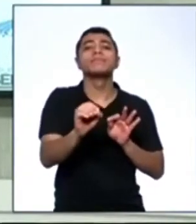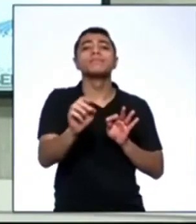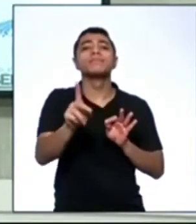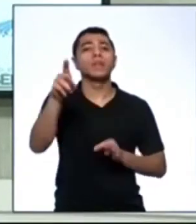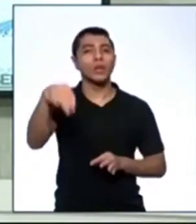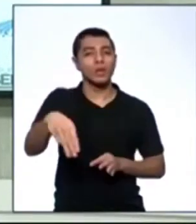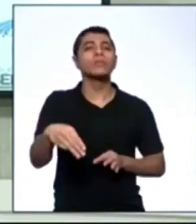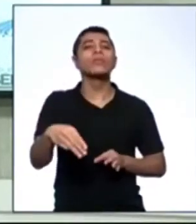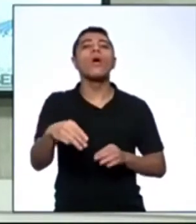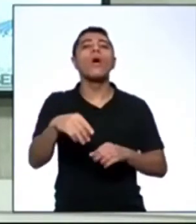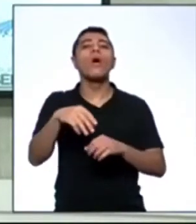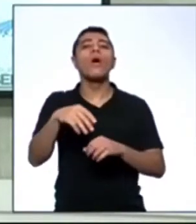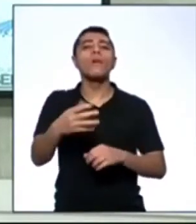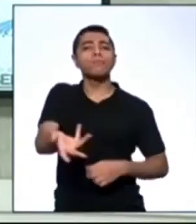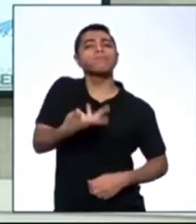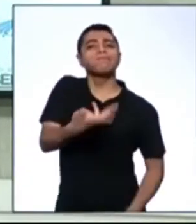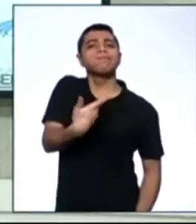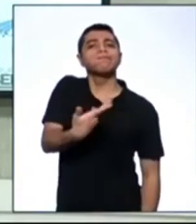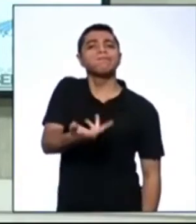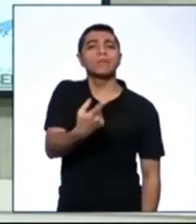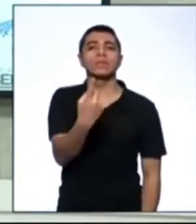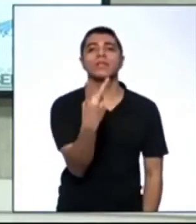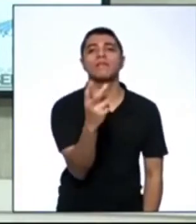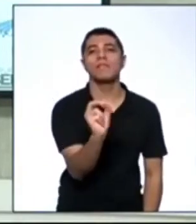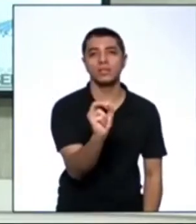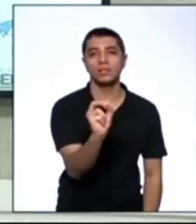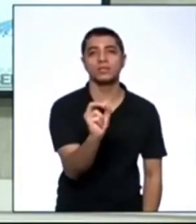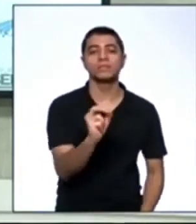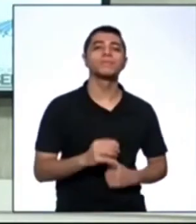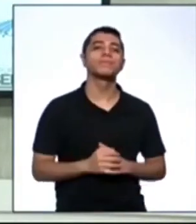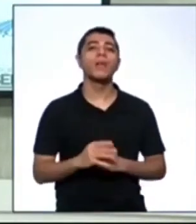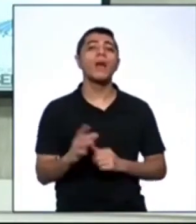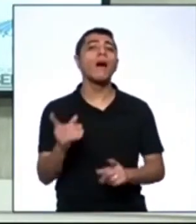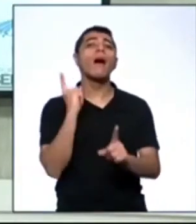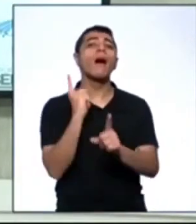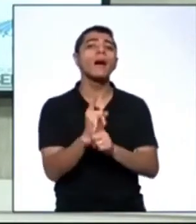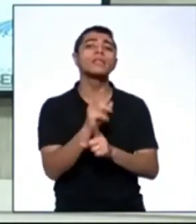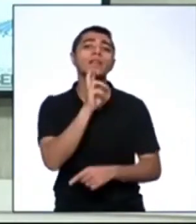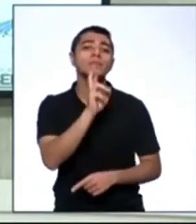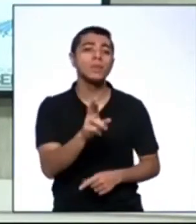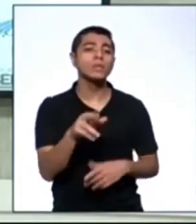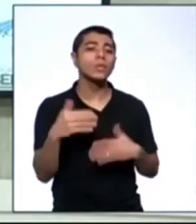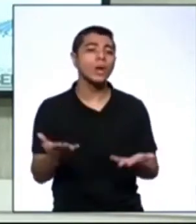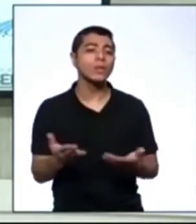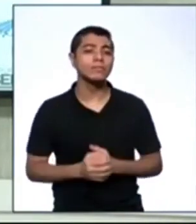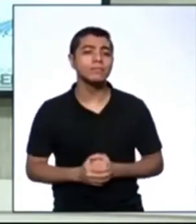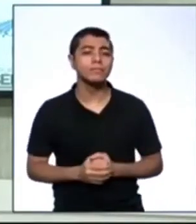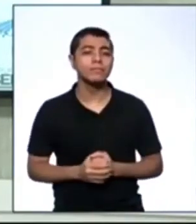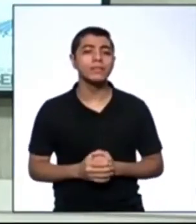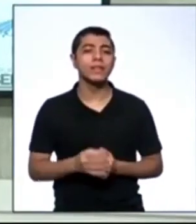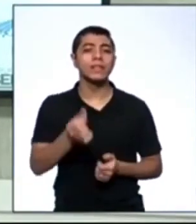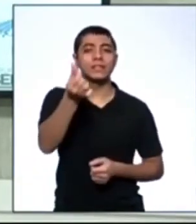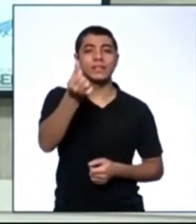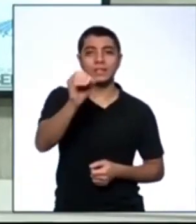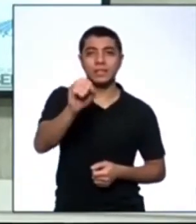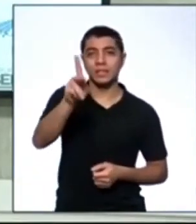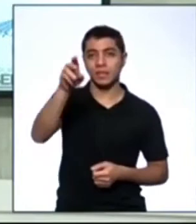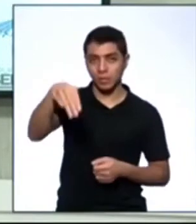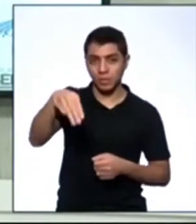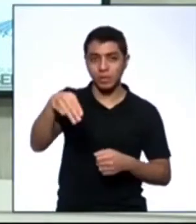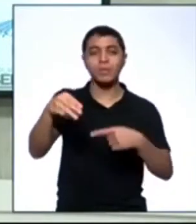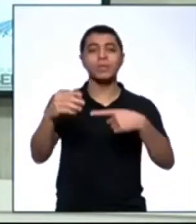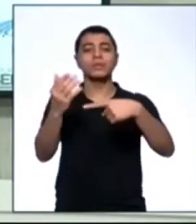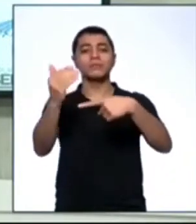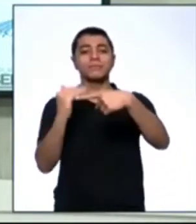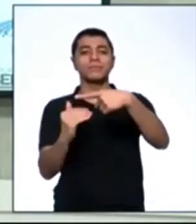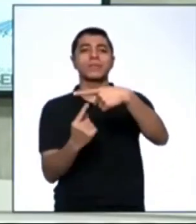meia, o que nos leva aí para a alternativa C. Na boa, dá para você resolver esse exercício por